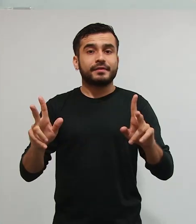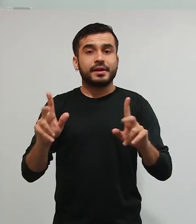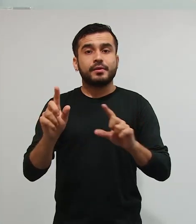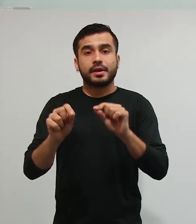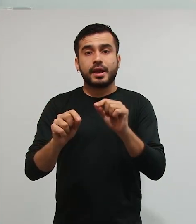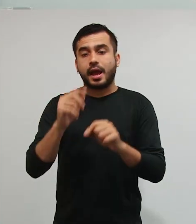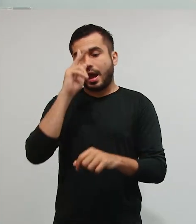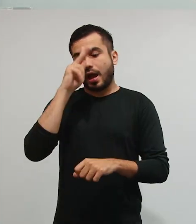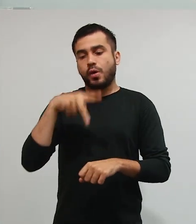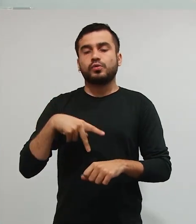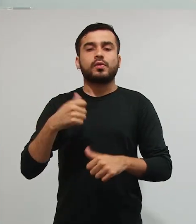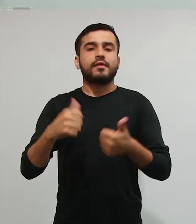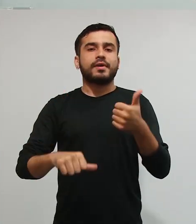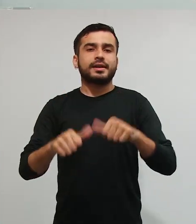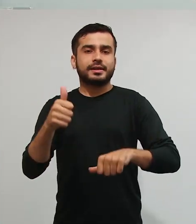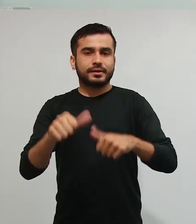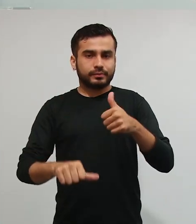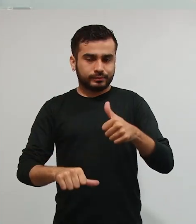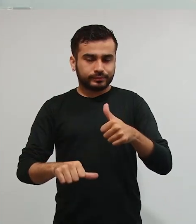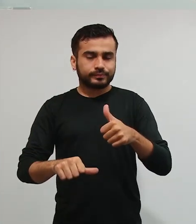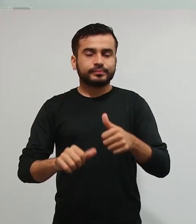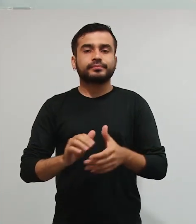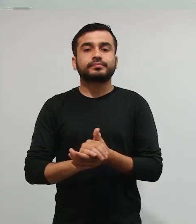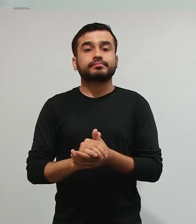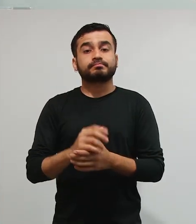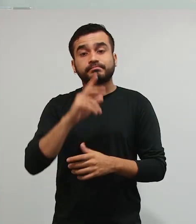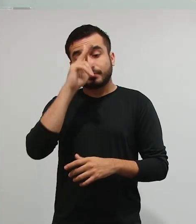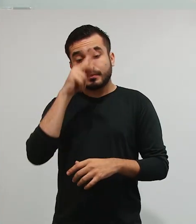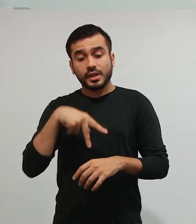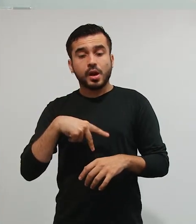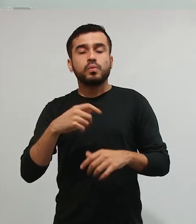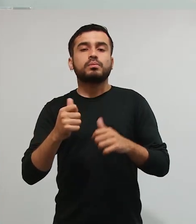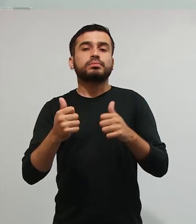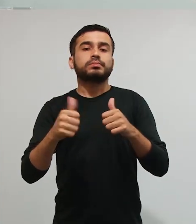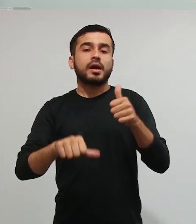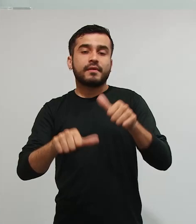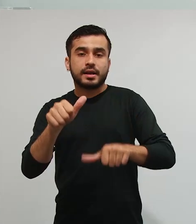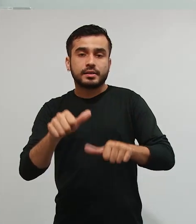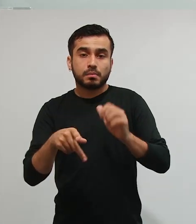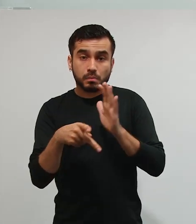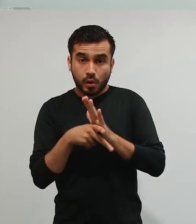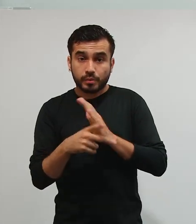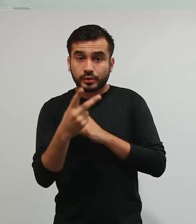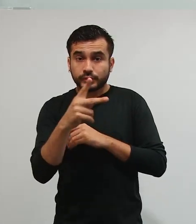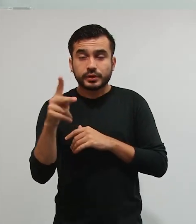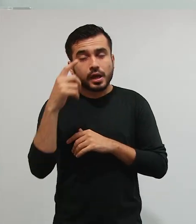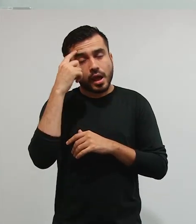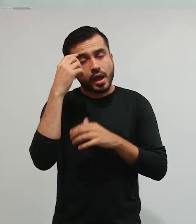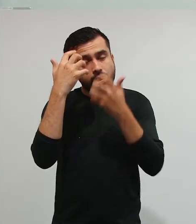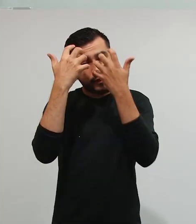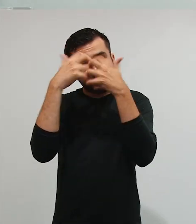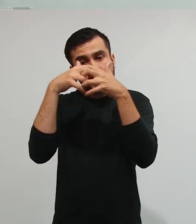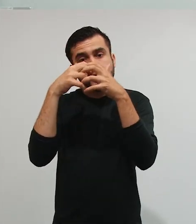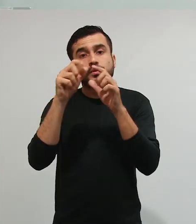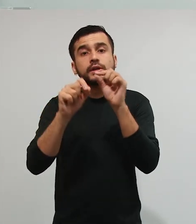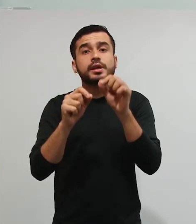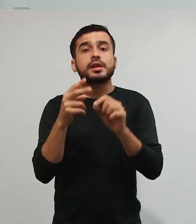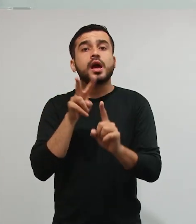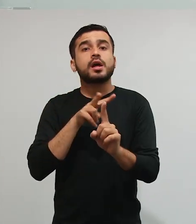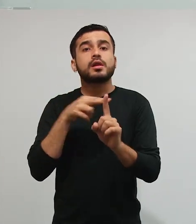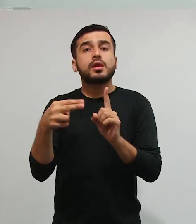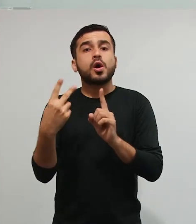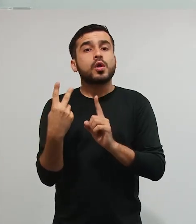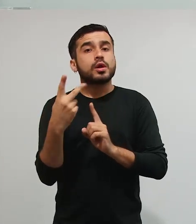de autoavaliação. Na sessão de autoavaliação, você tece reflexões sobre a